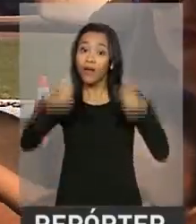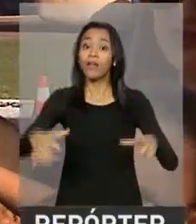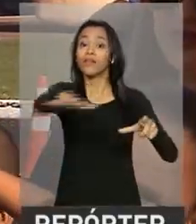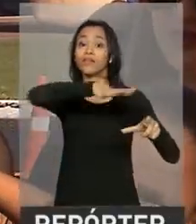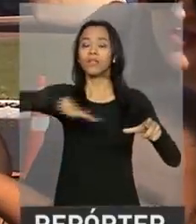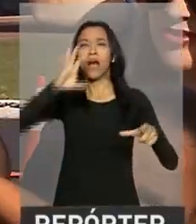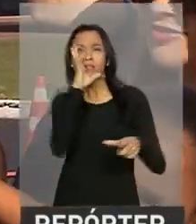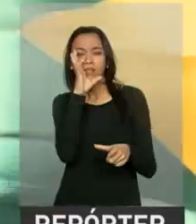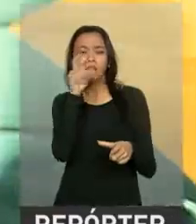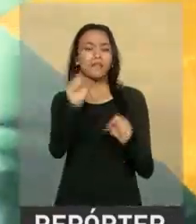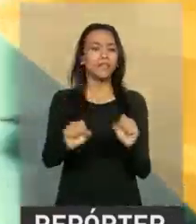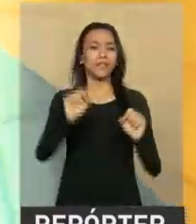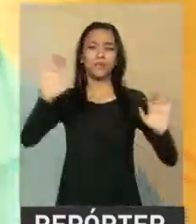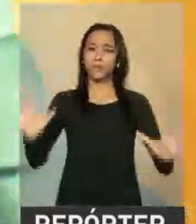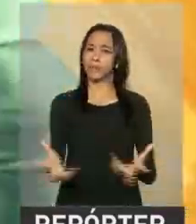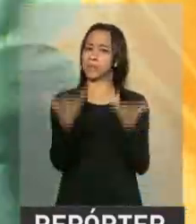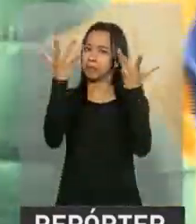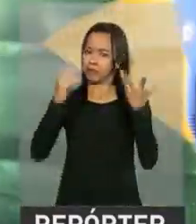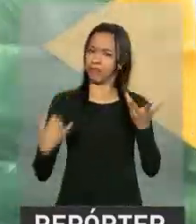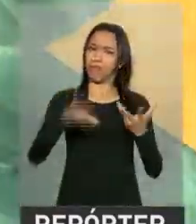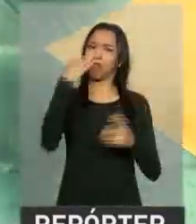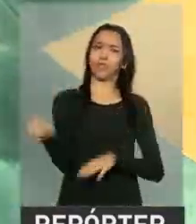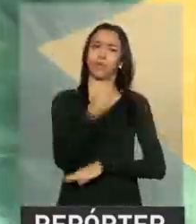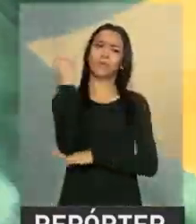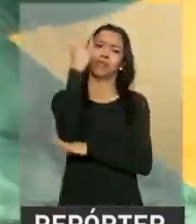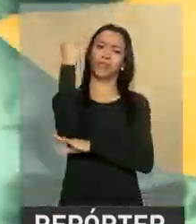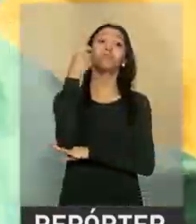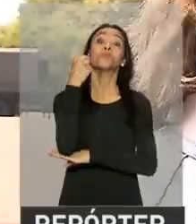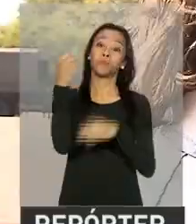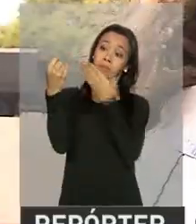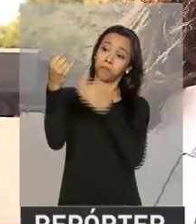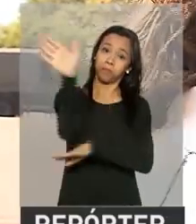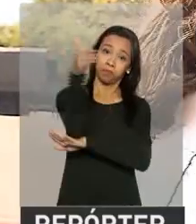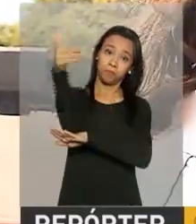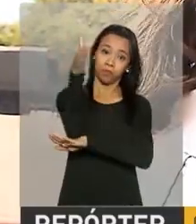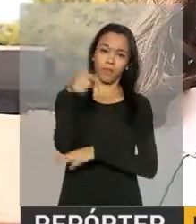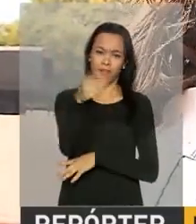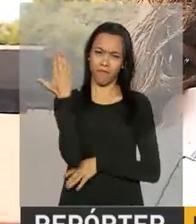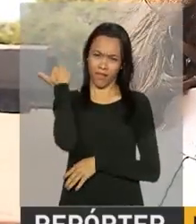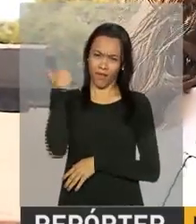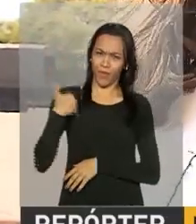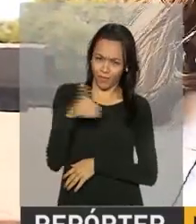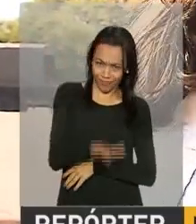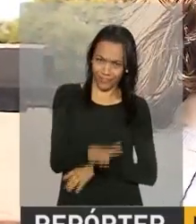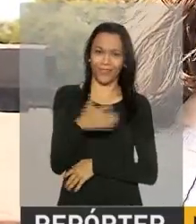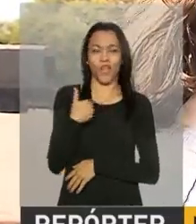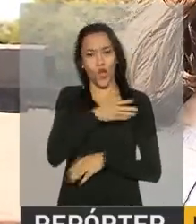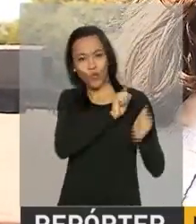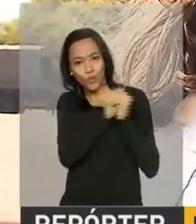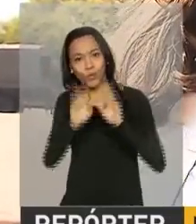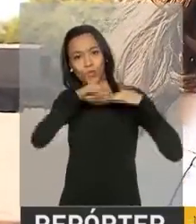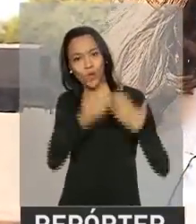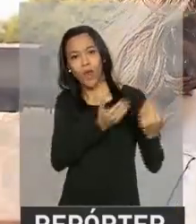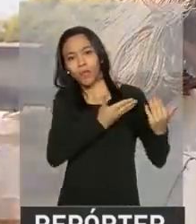pôde assistir uma cerimônia que celebra um dos mais importantes símbolos nacionais. Quando era pequeno, eu vim com o colégio, gostei do evento